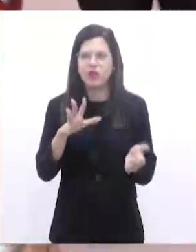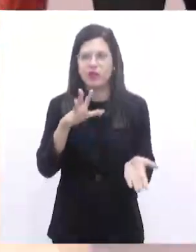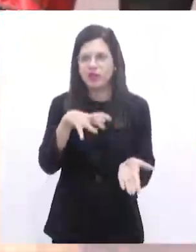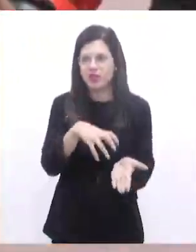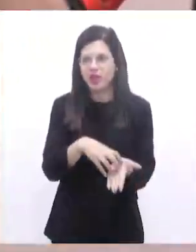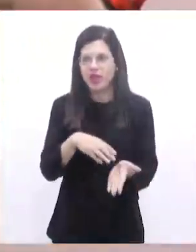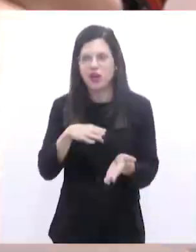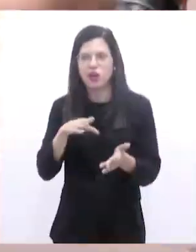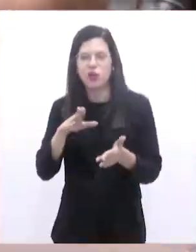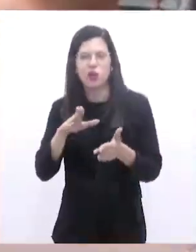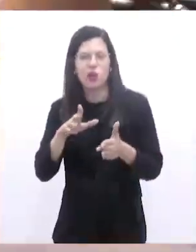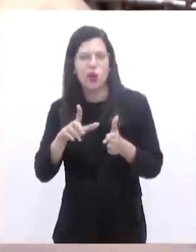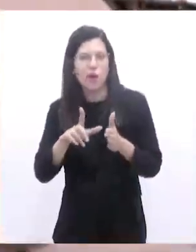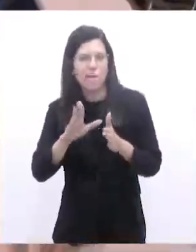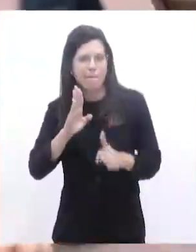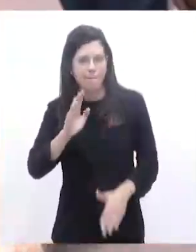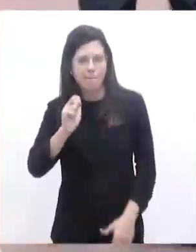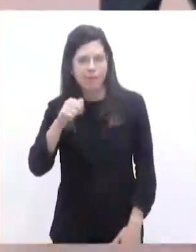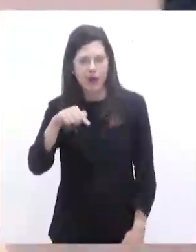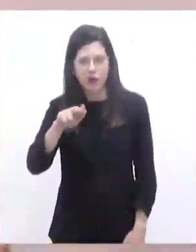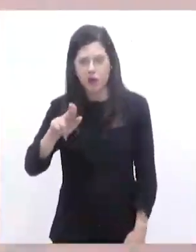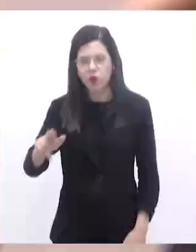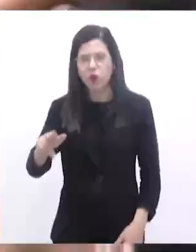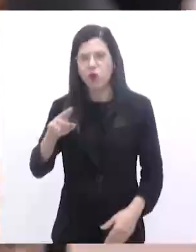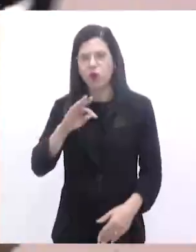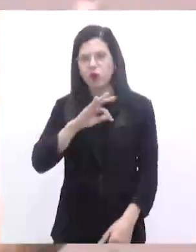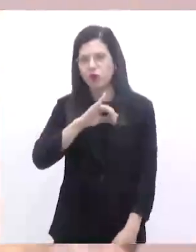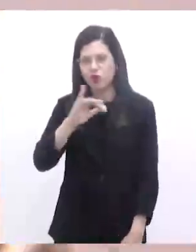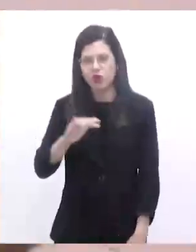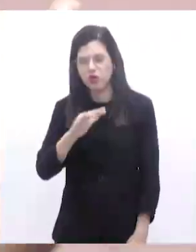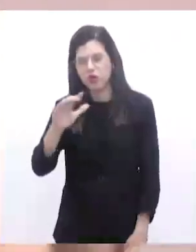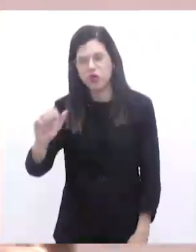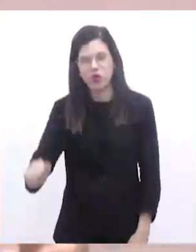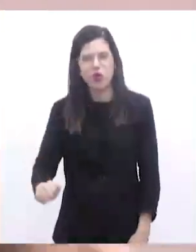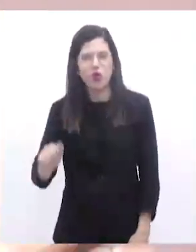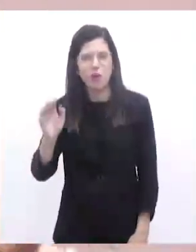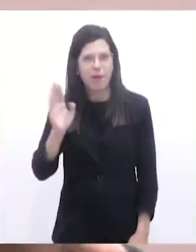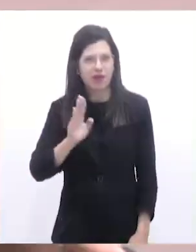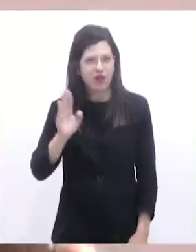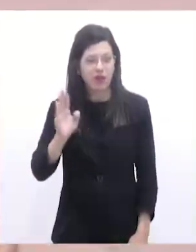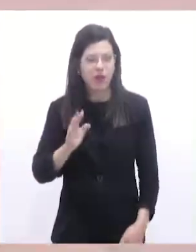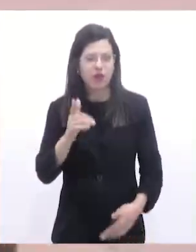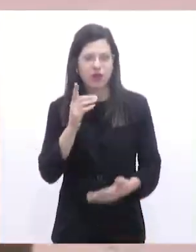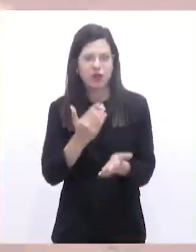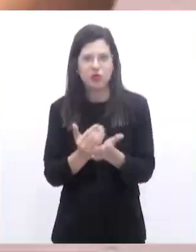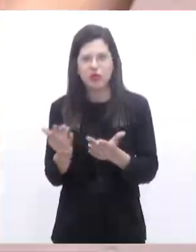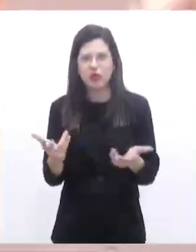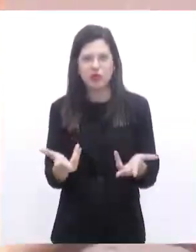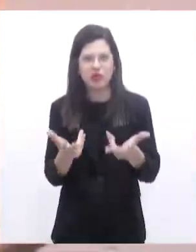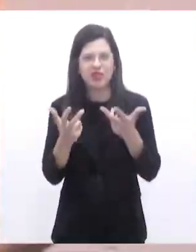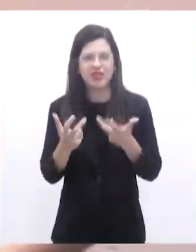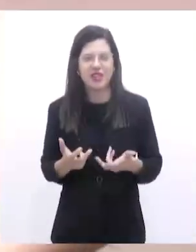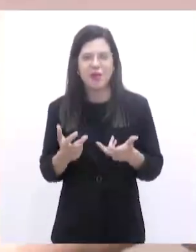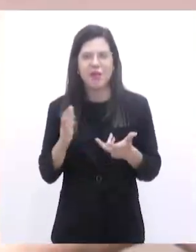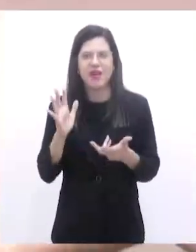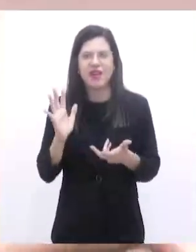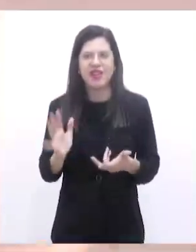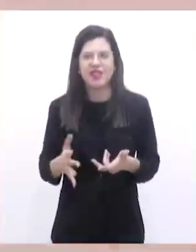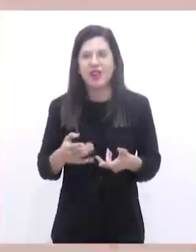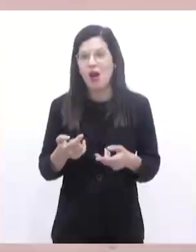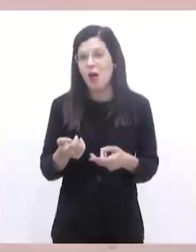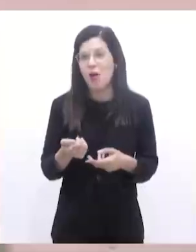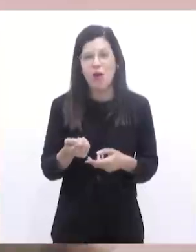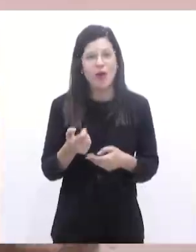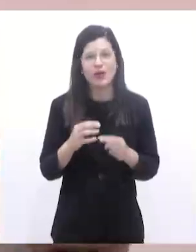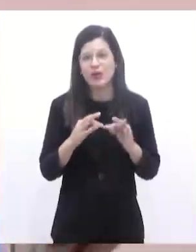Centro, Bangu, Tijuca, Botafogo, e a gente foi começando a perceber que assim, a gente já tinha quase que esgotado os bairros do Rio